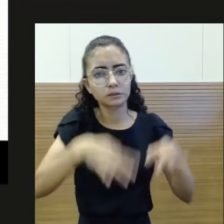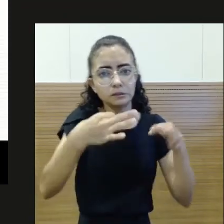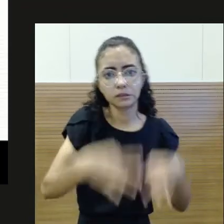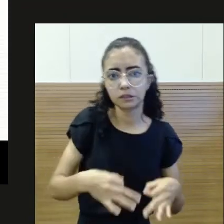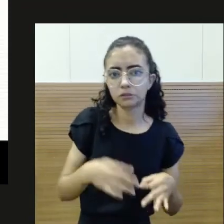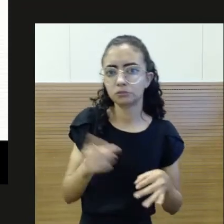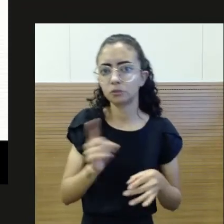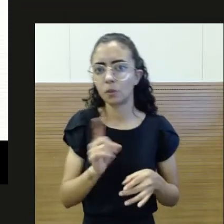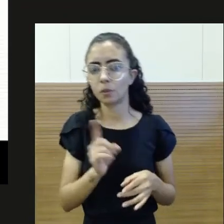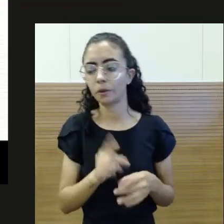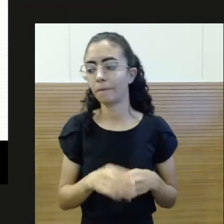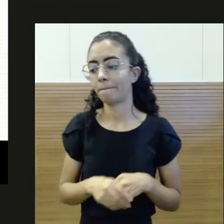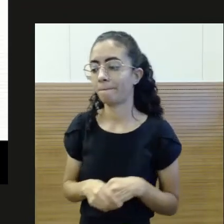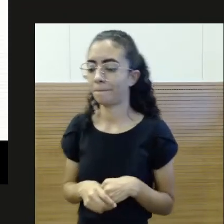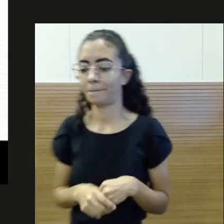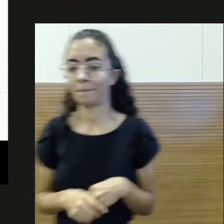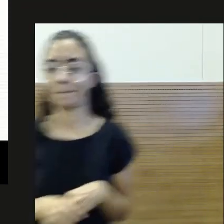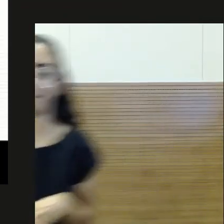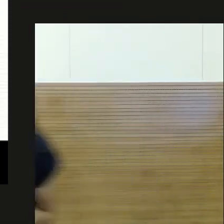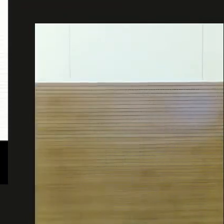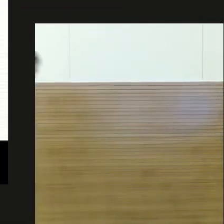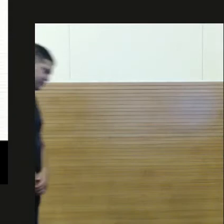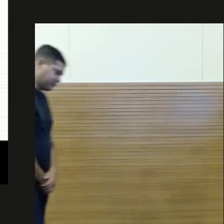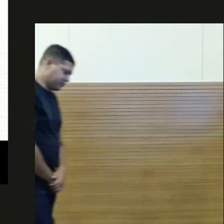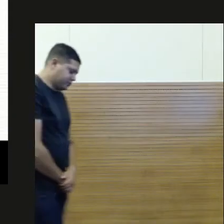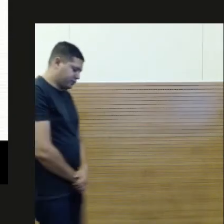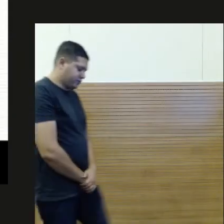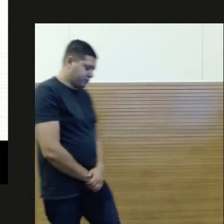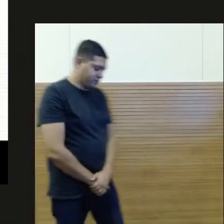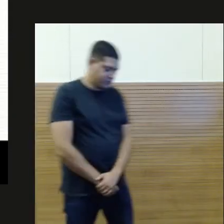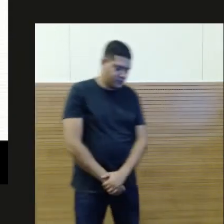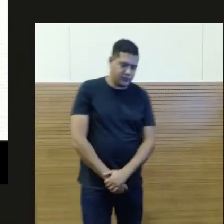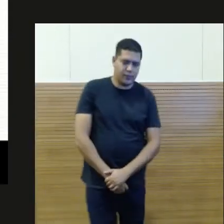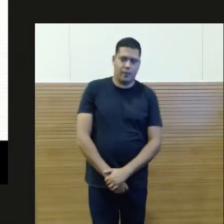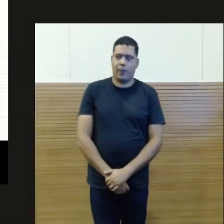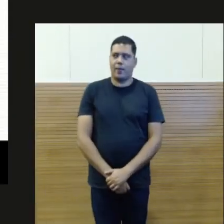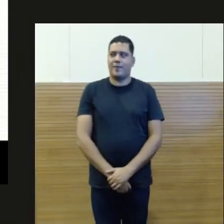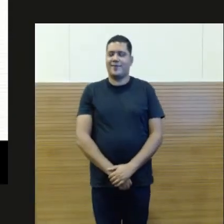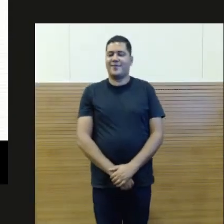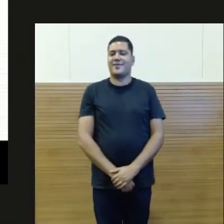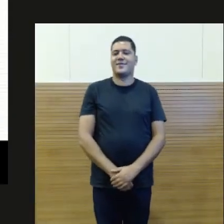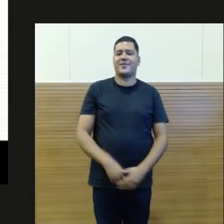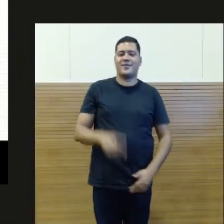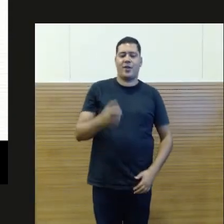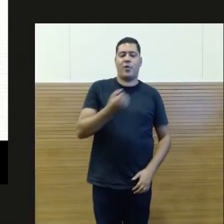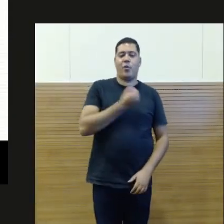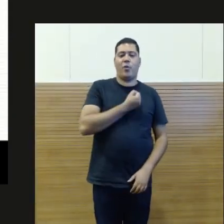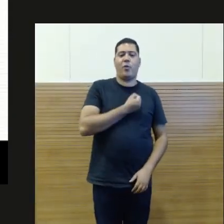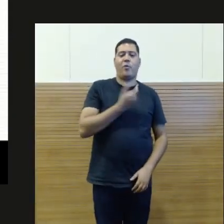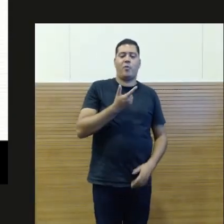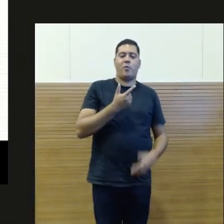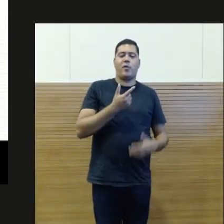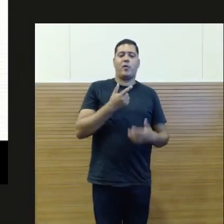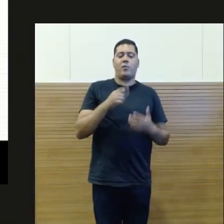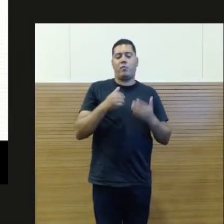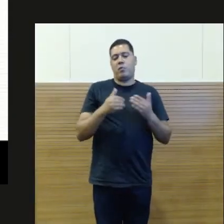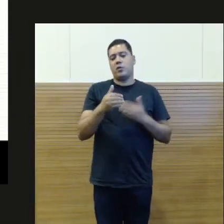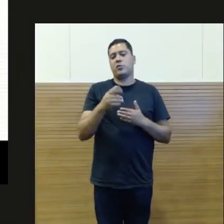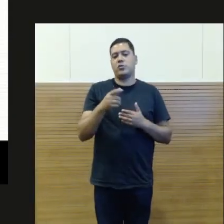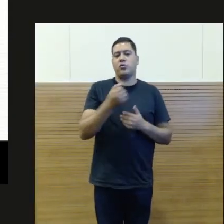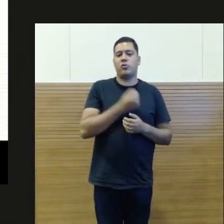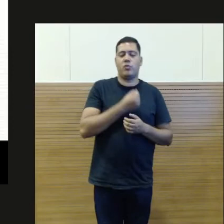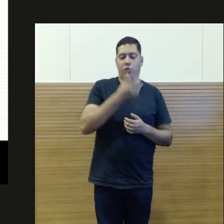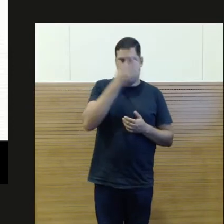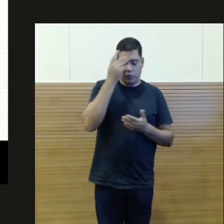eliminar os números, e, de fato, existia evidência de que os números complicavam o entendimento do consumidor, e decide utilizar